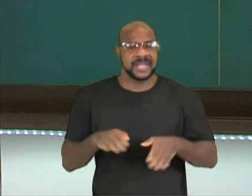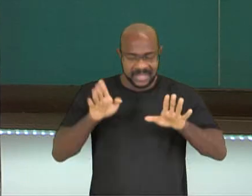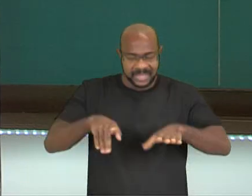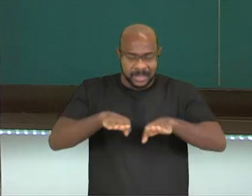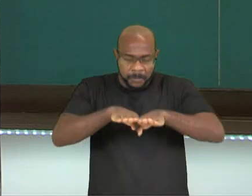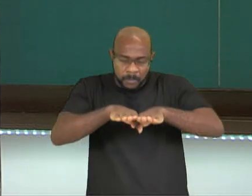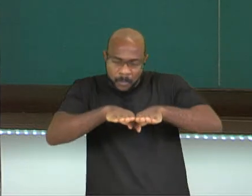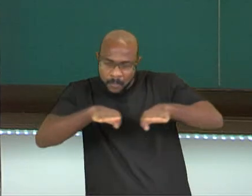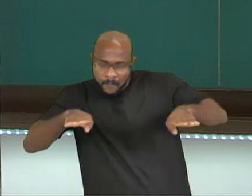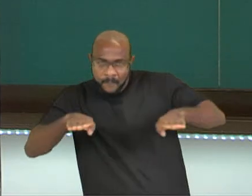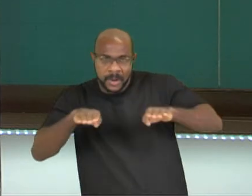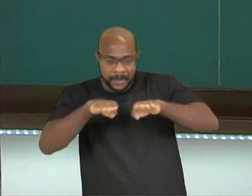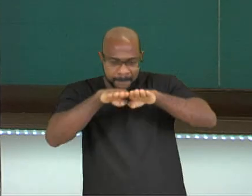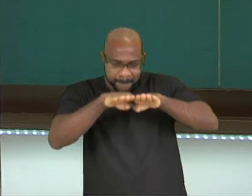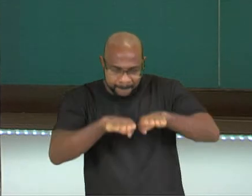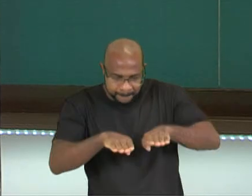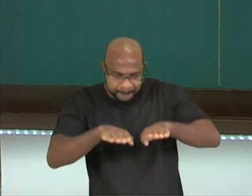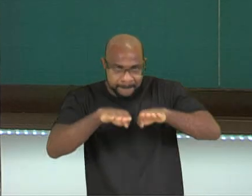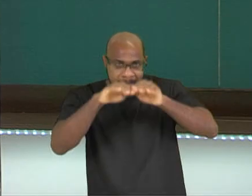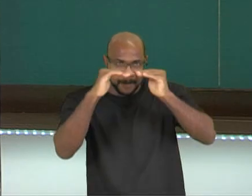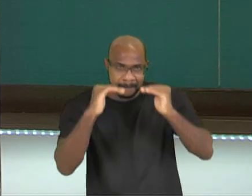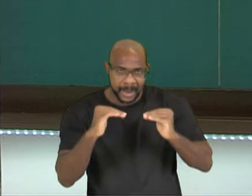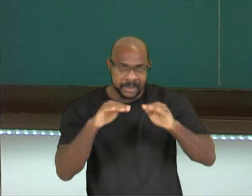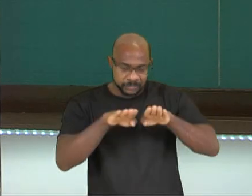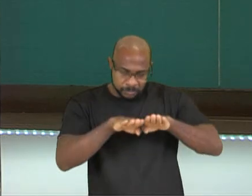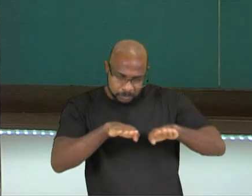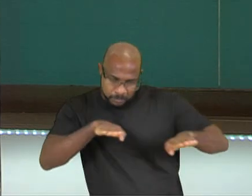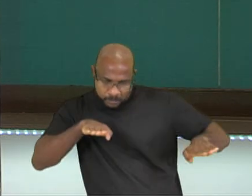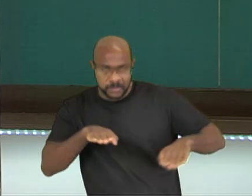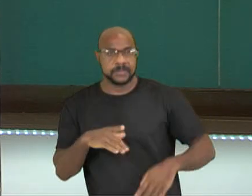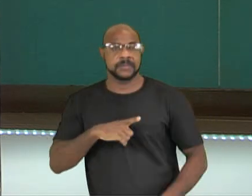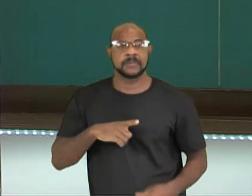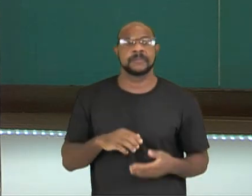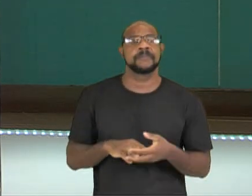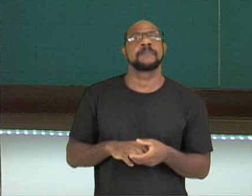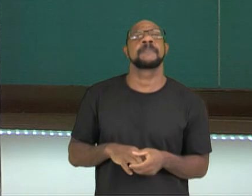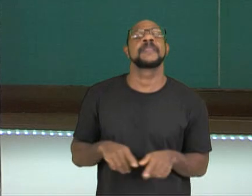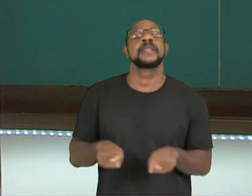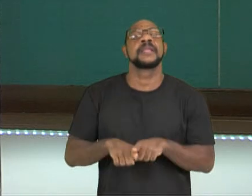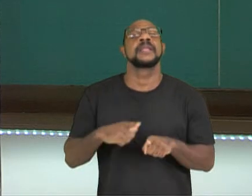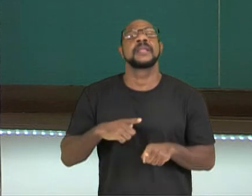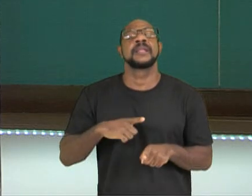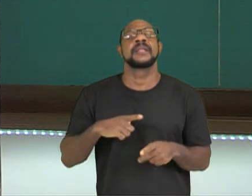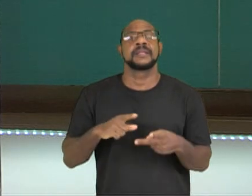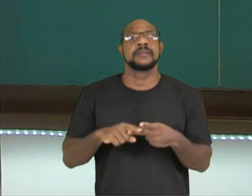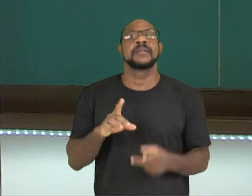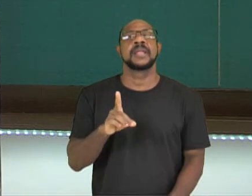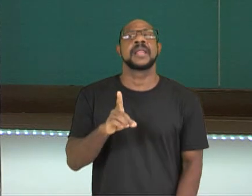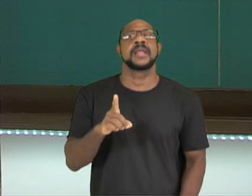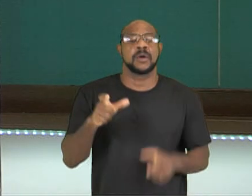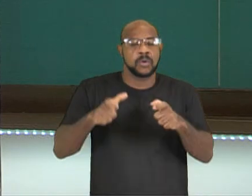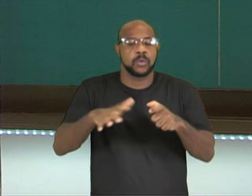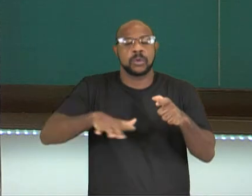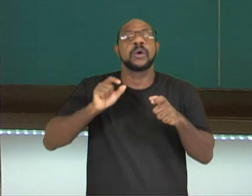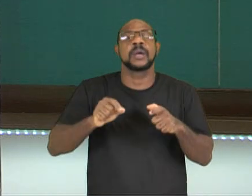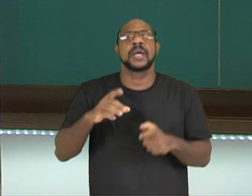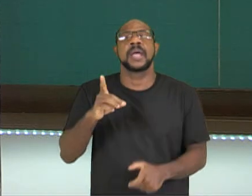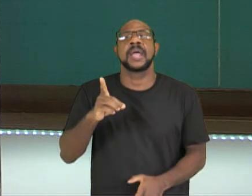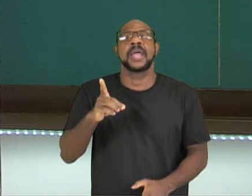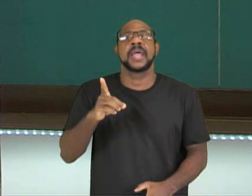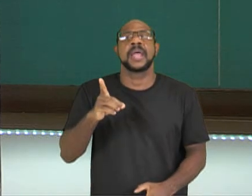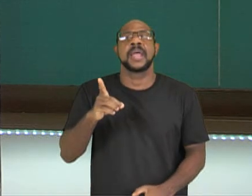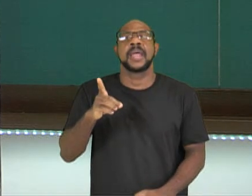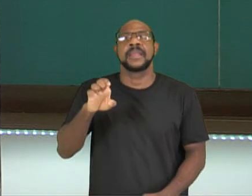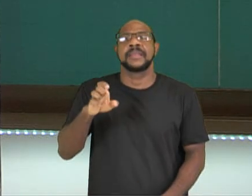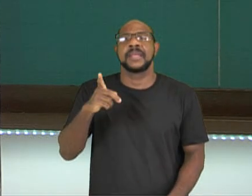Ali os principais exemplos. E também nós vamos ter as áreas de depressão no Brasil, algumas formações